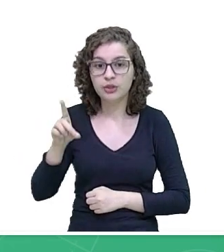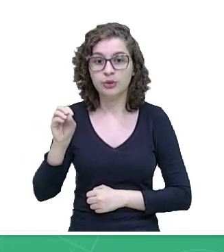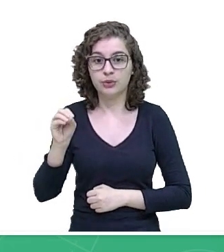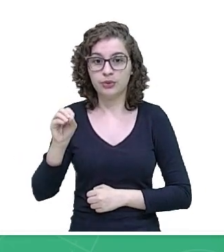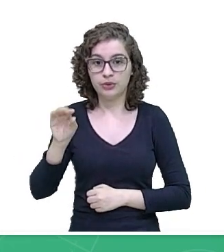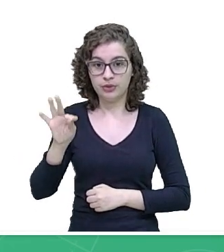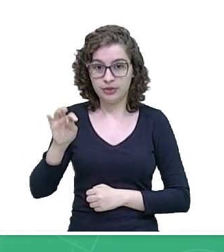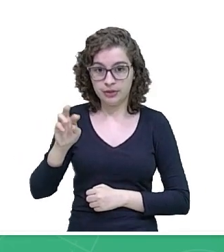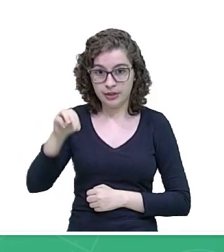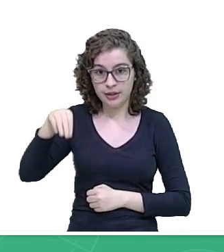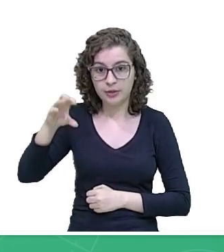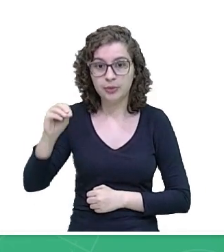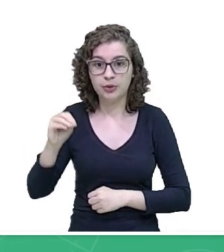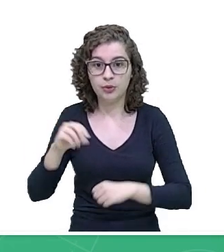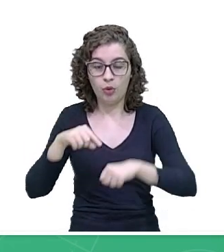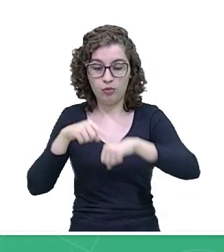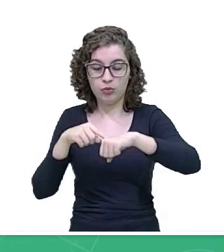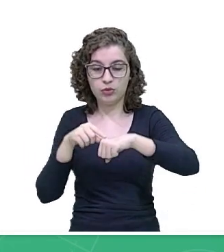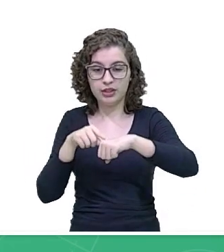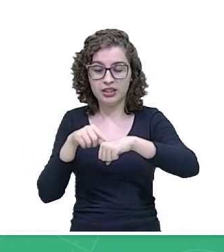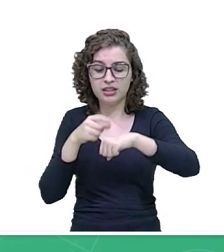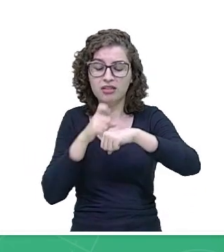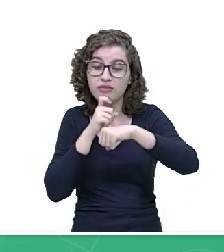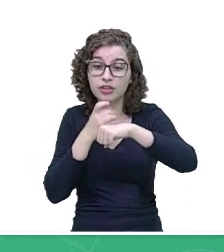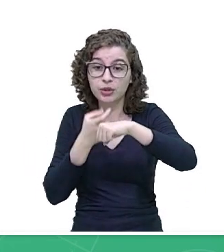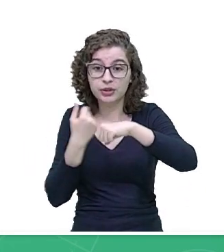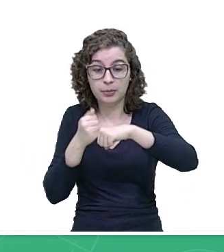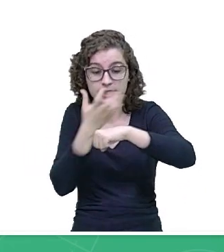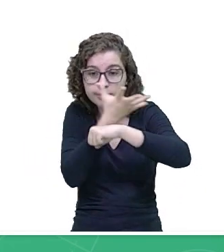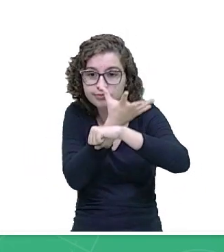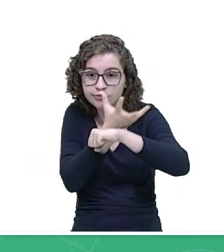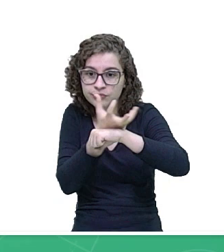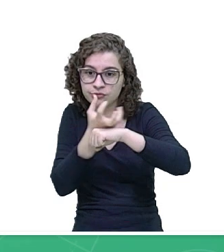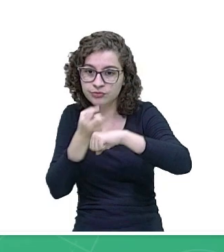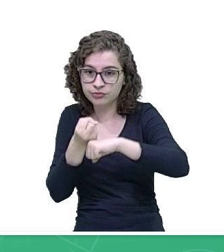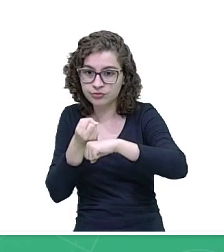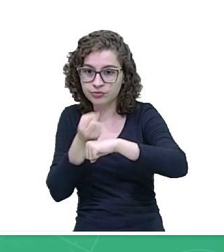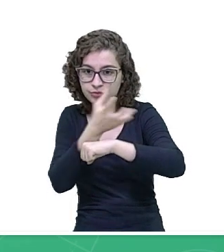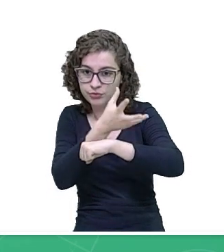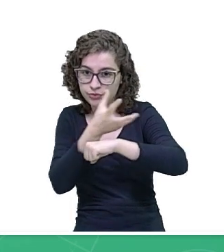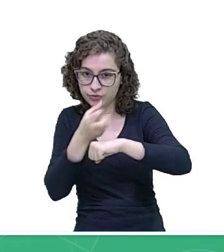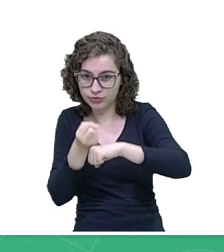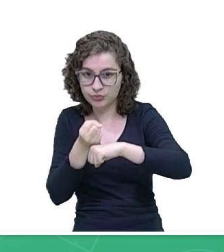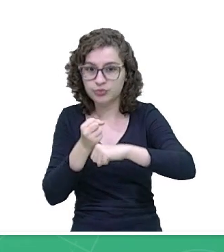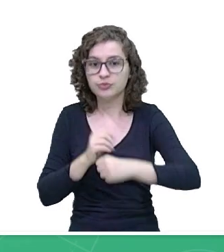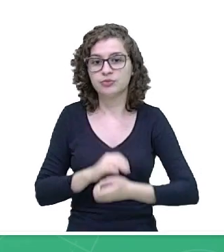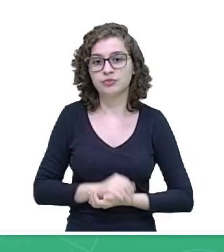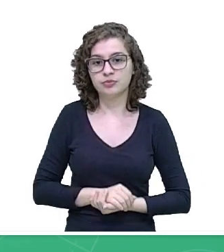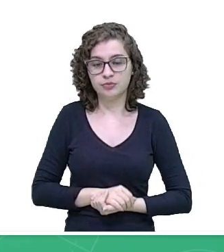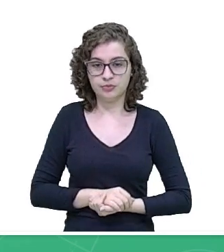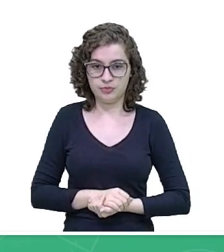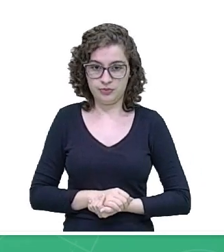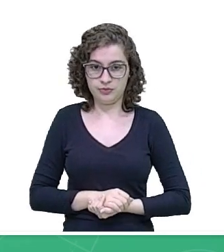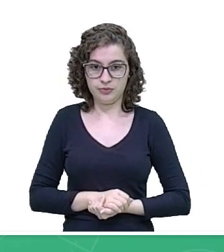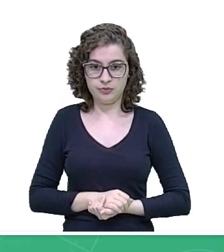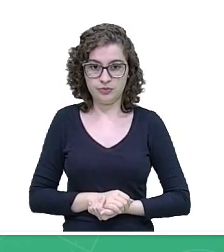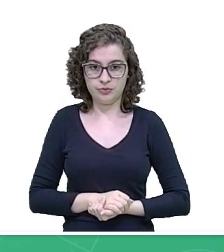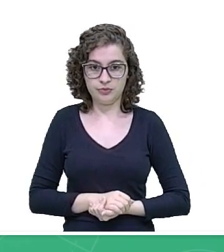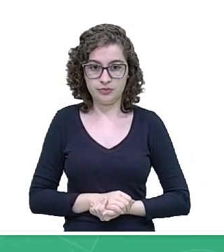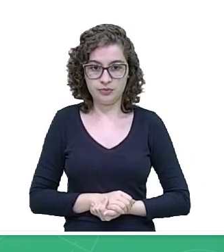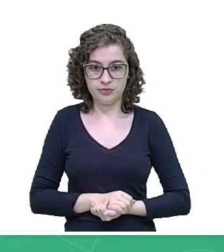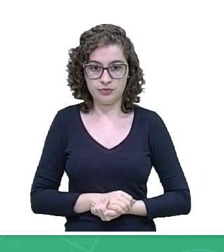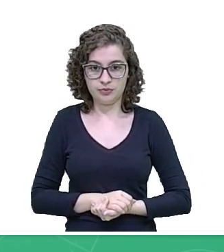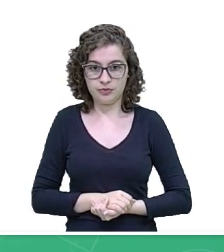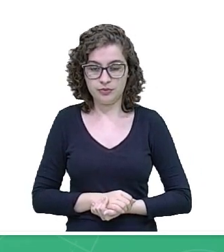é absorvido do ambiente. Então, só existem dois tipos de processos. E aí, vamos para a